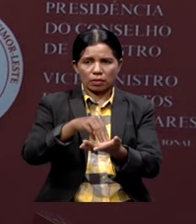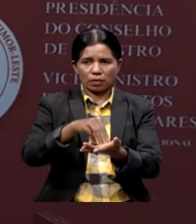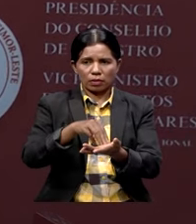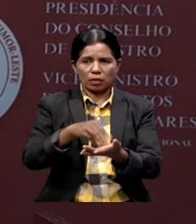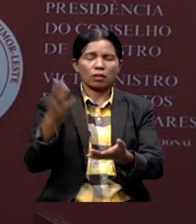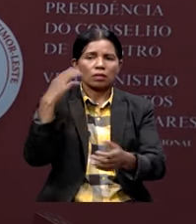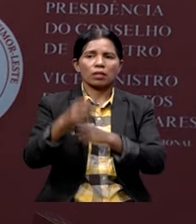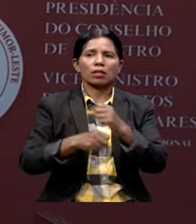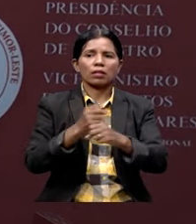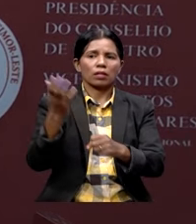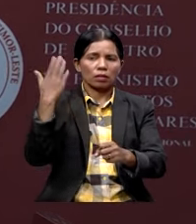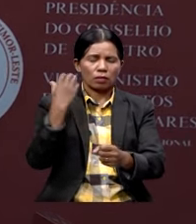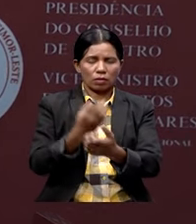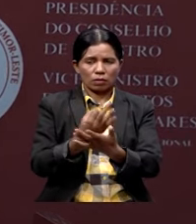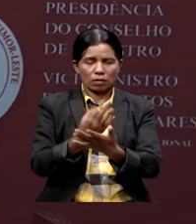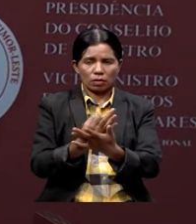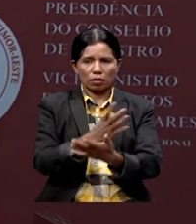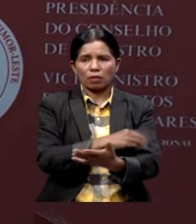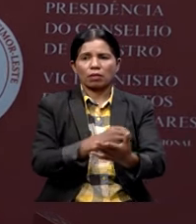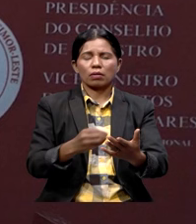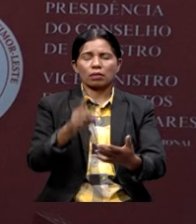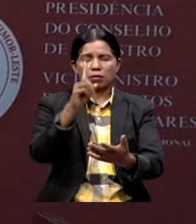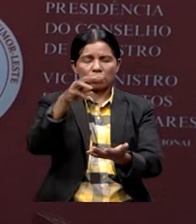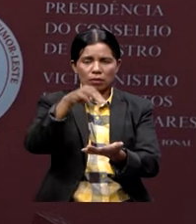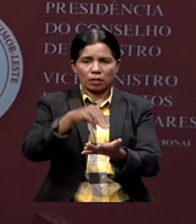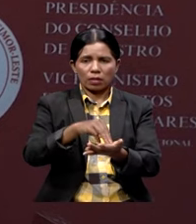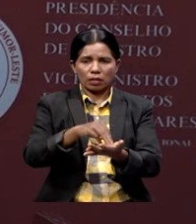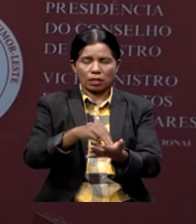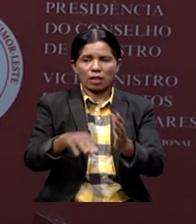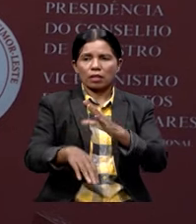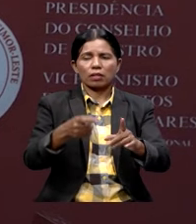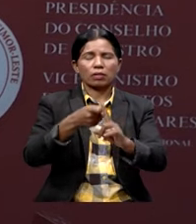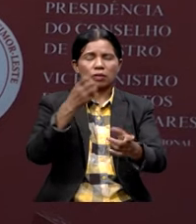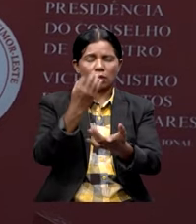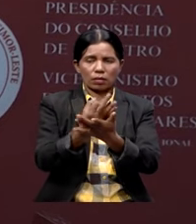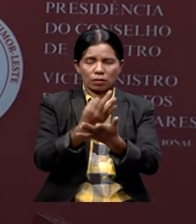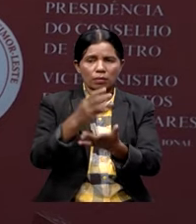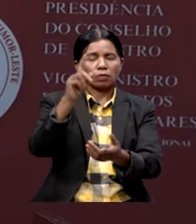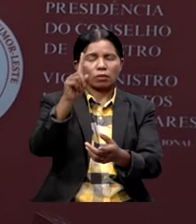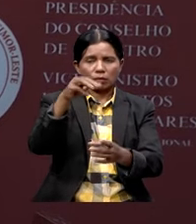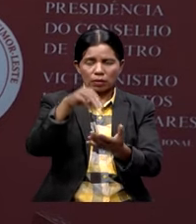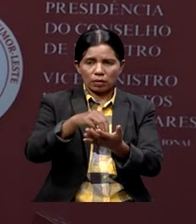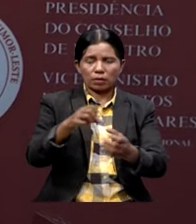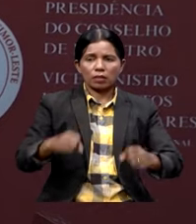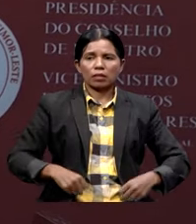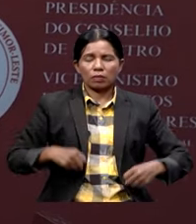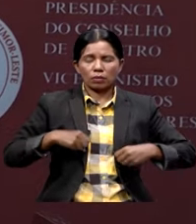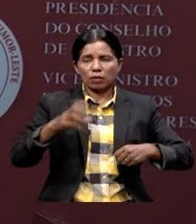lucro nem tinangkoto nem subsídio de. Subsídio de e 1 milhão ida, hasai usi 1 milhão ne, tau faliba saúde ou